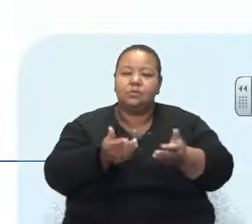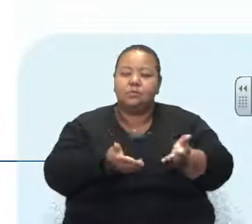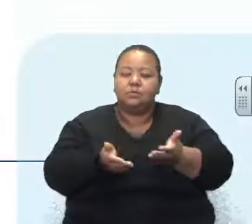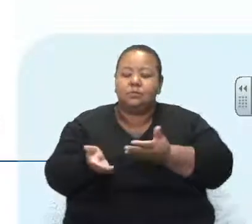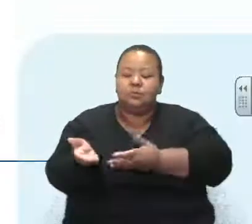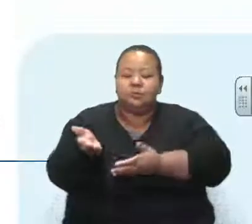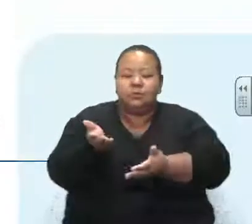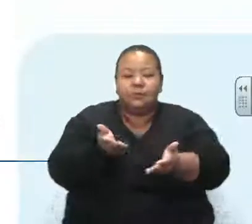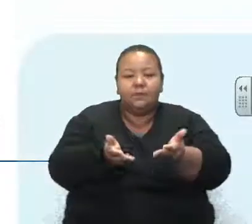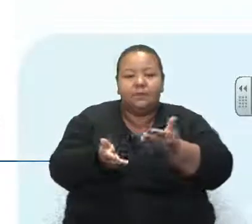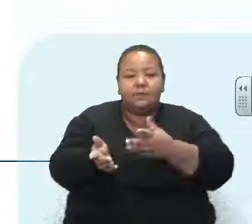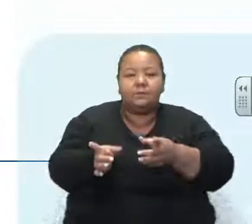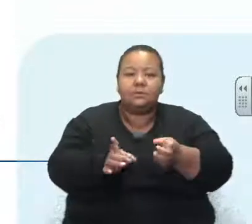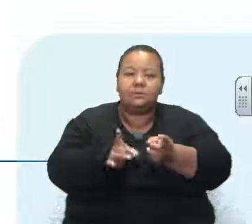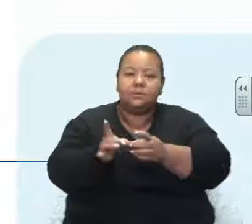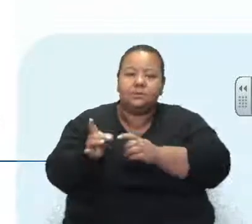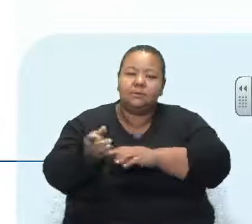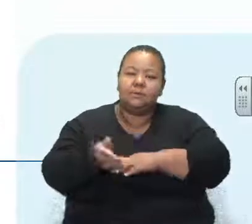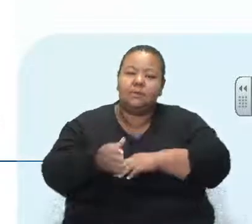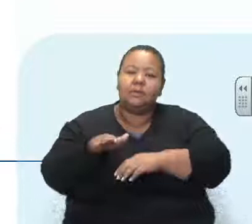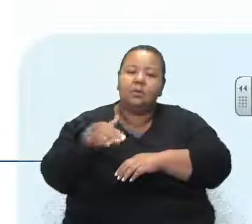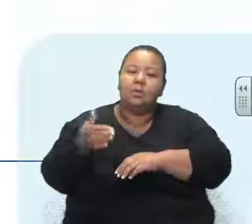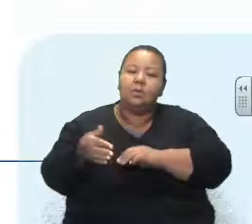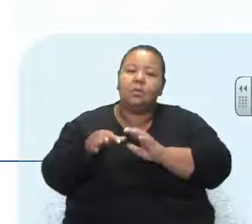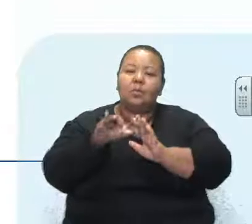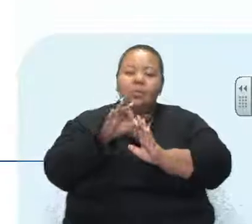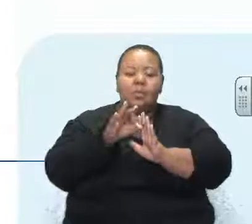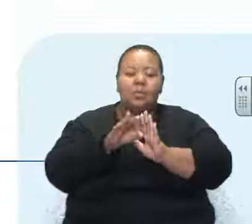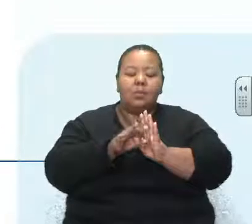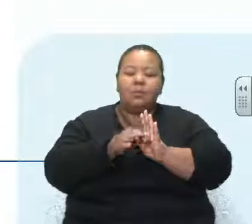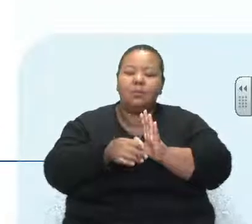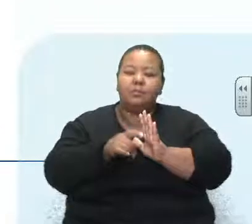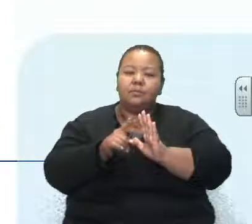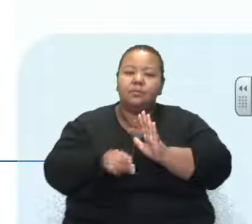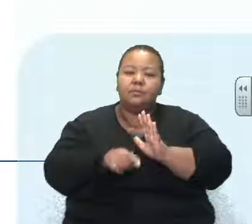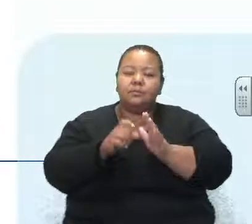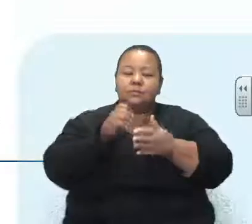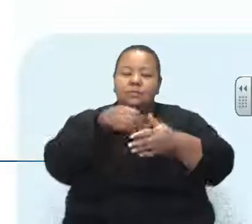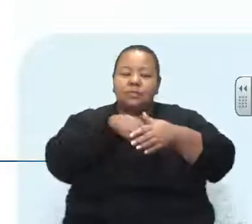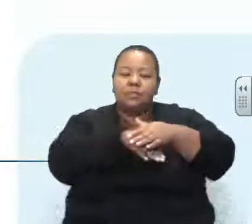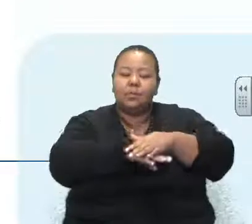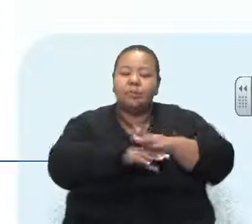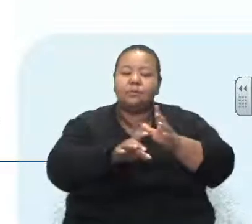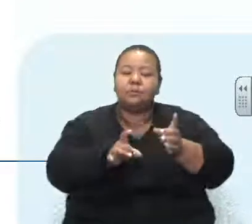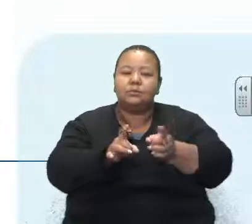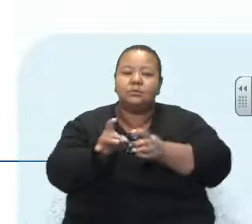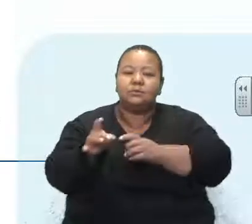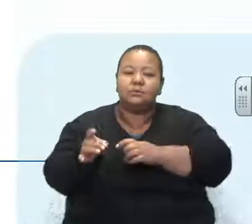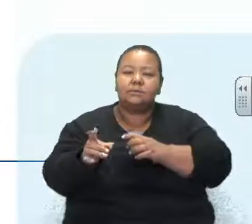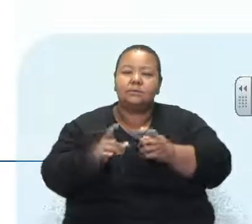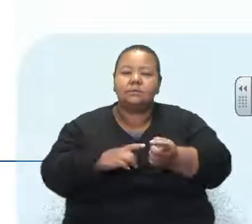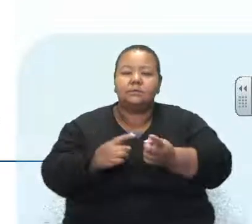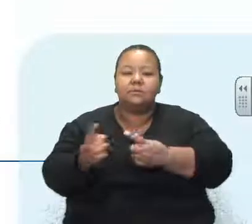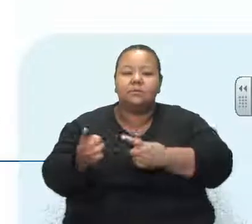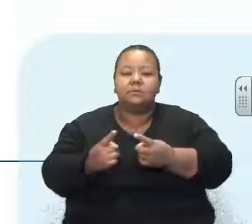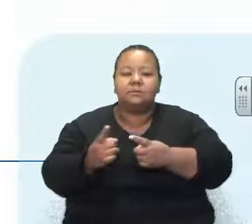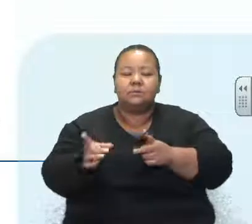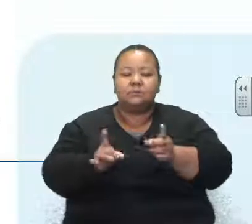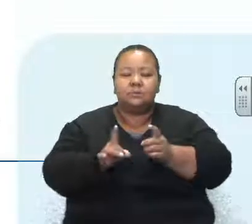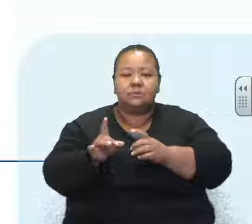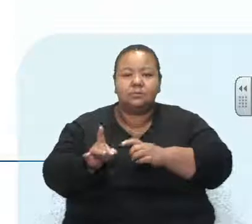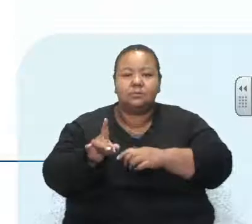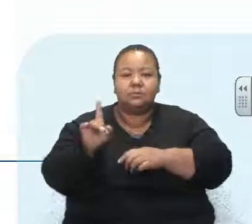armazenagem sobre as vendas. Qual é a participação dos custos operacionais de um depósito nas vendas com relação às vendas que